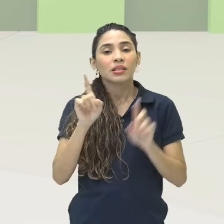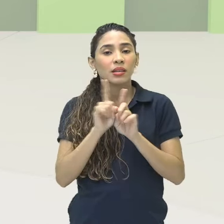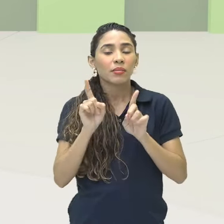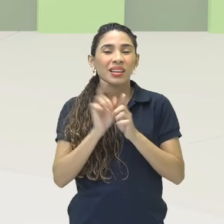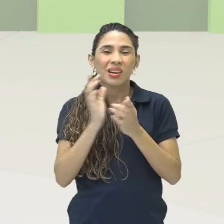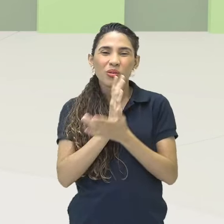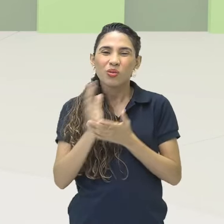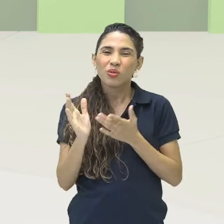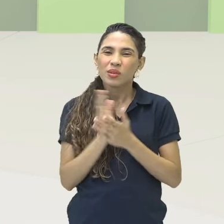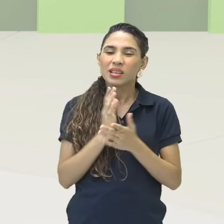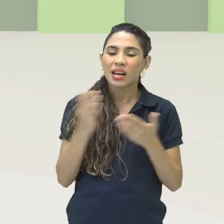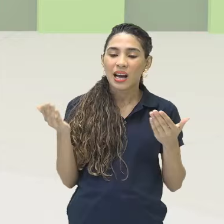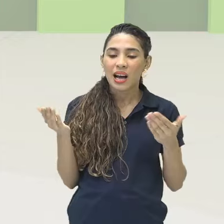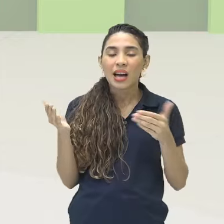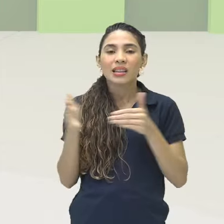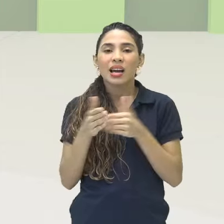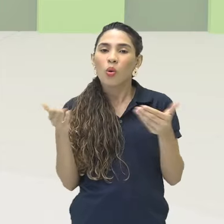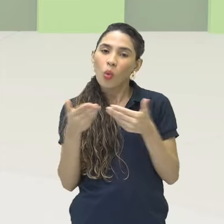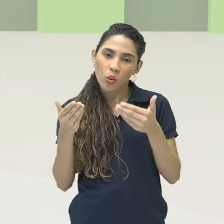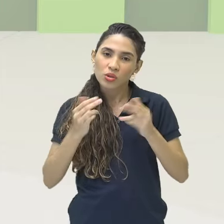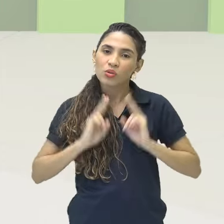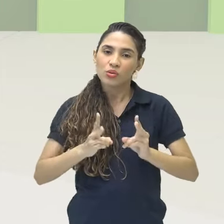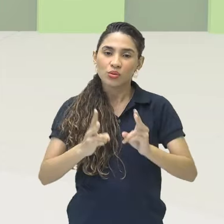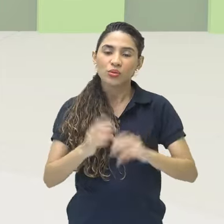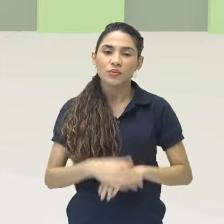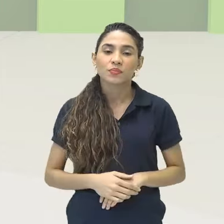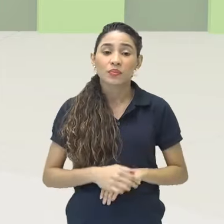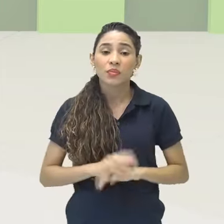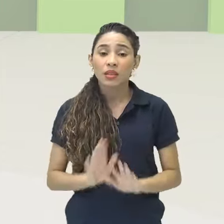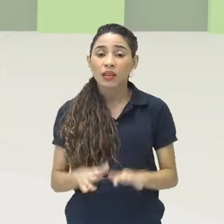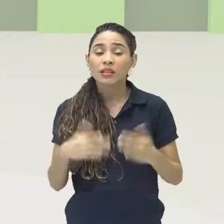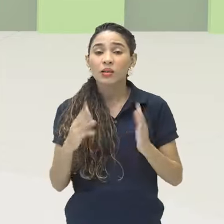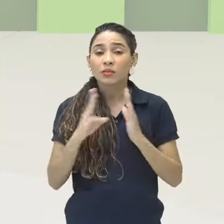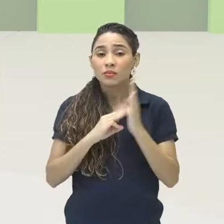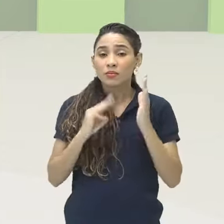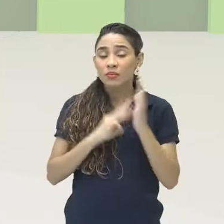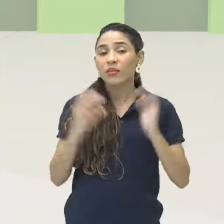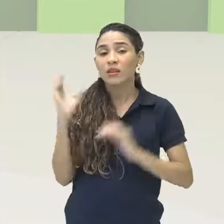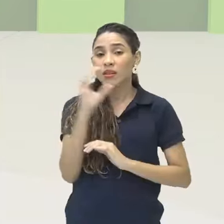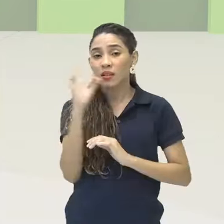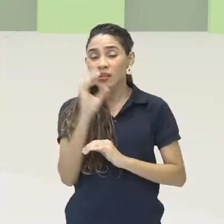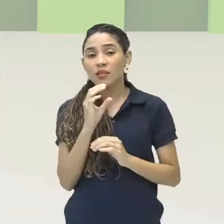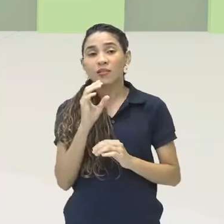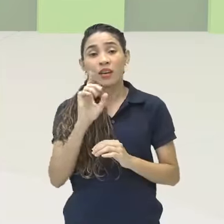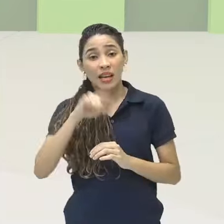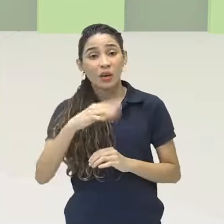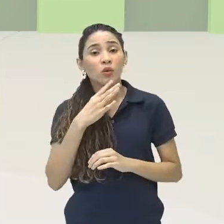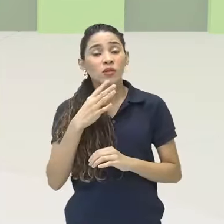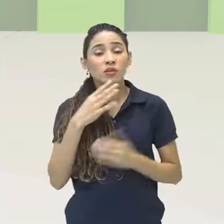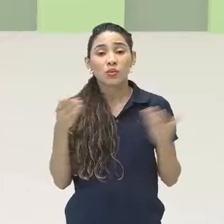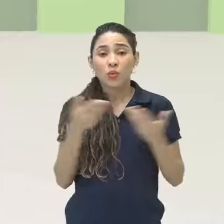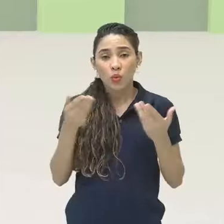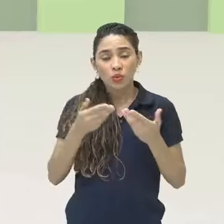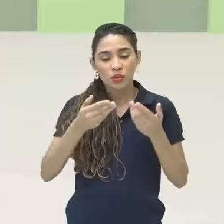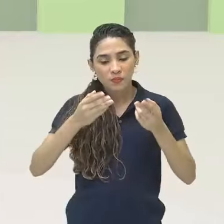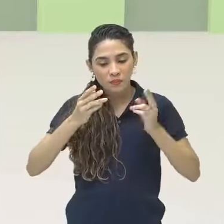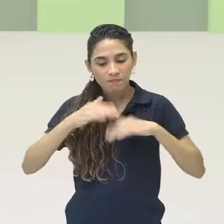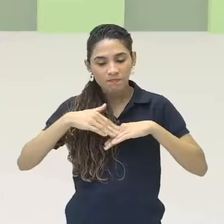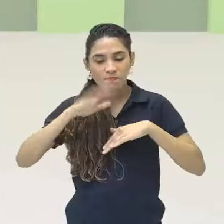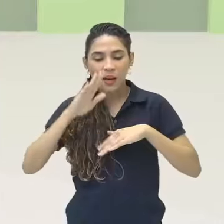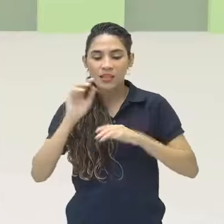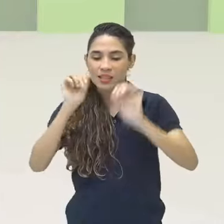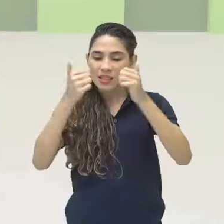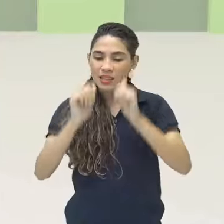essas teorias vigoram até os dias atuais, né? E aí, esse método científico, como ele é conhecido hoje, ele foi sendo